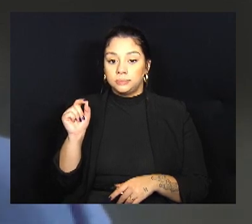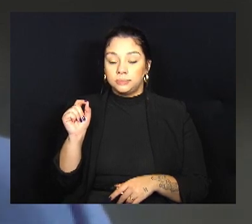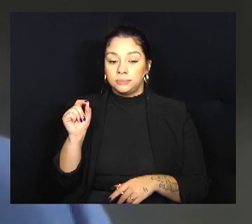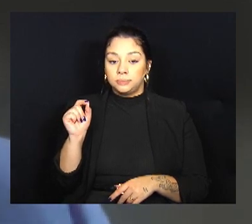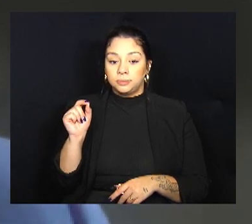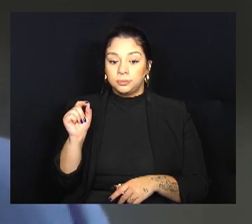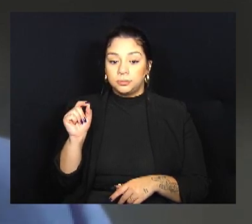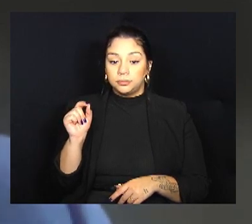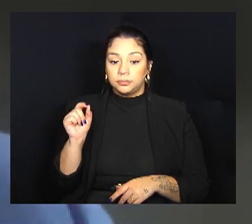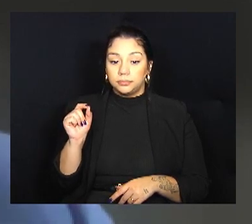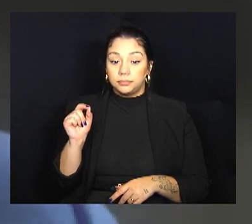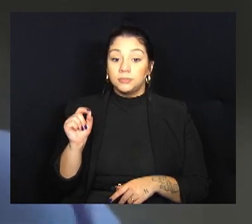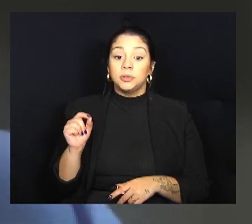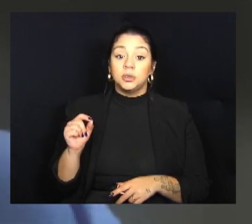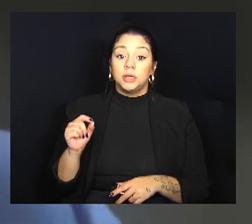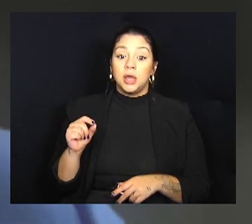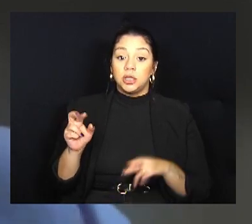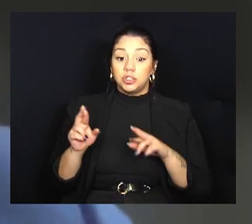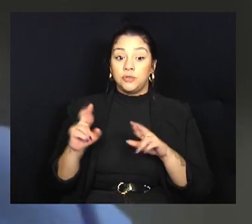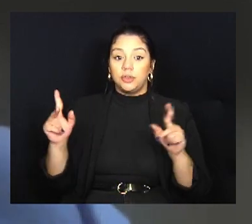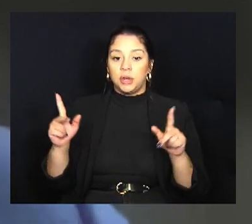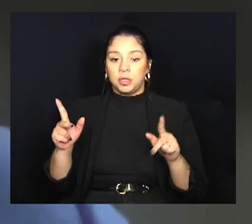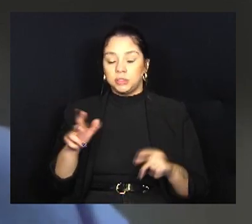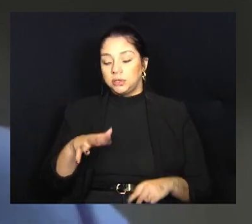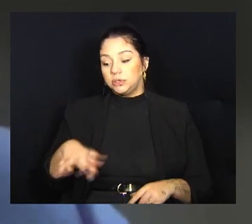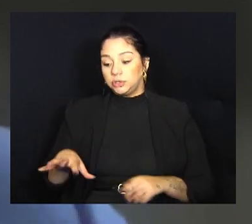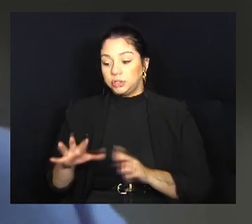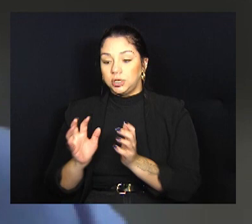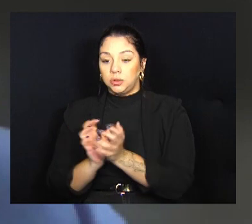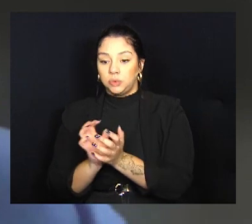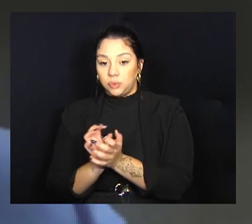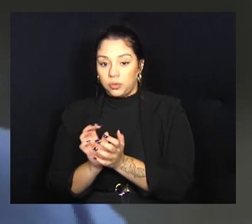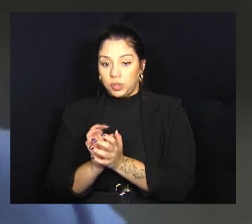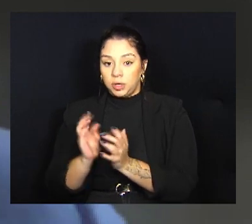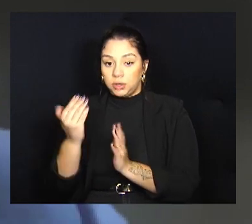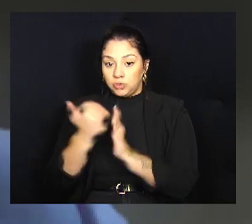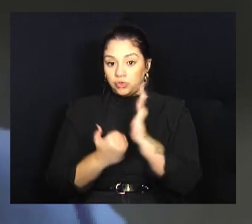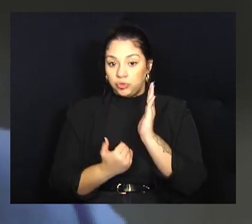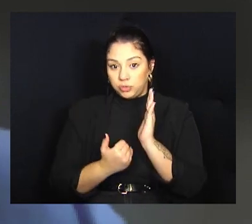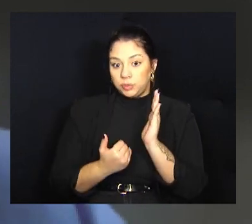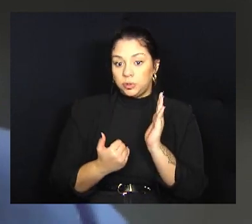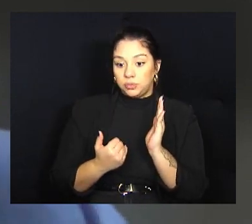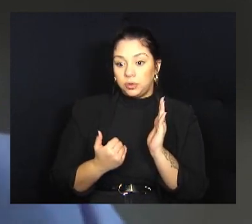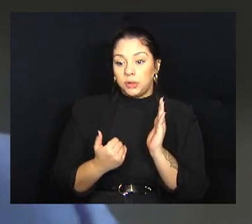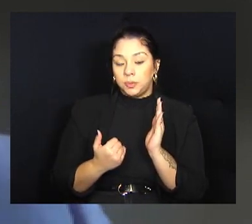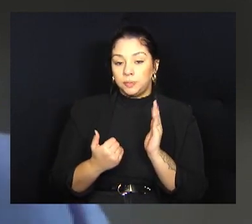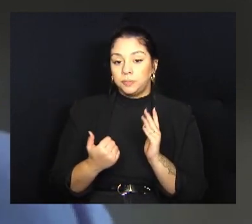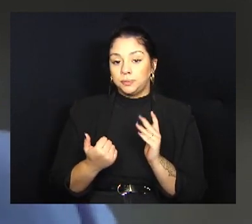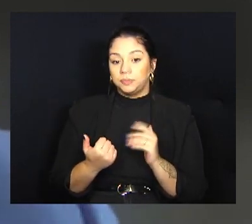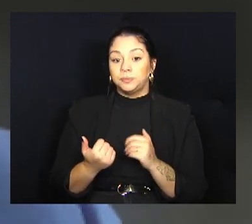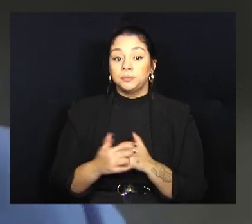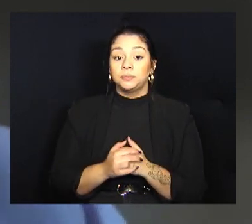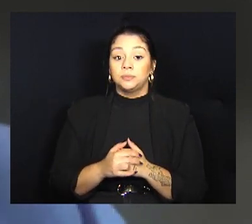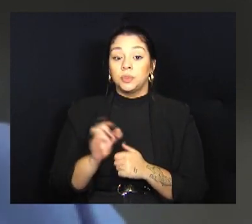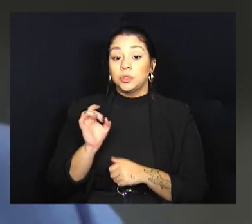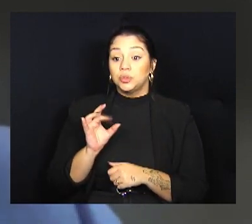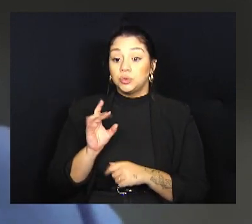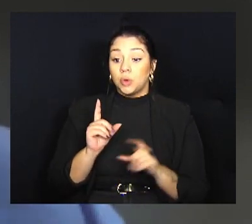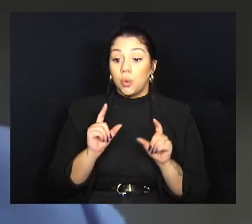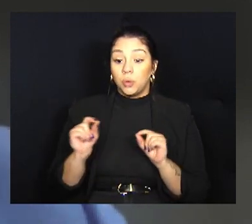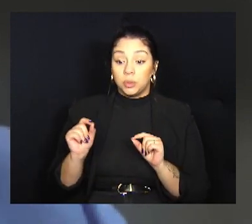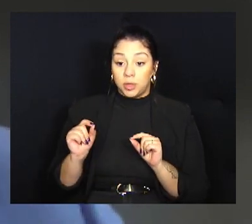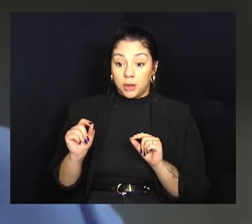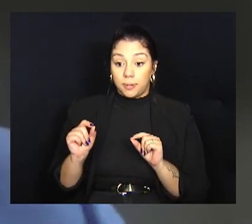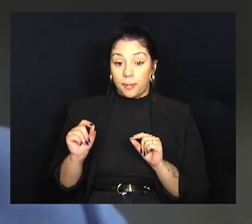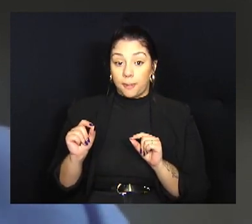tirar essa discrepância de setores, né? Não haver discriminação de setores de mercadoria. Com exceção, claro,